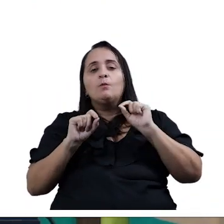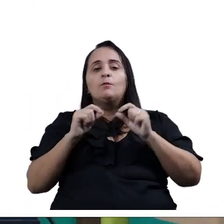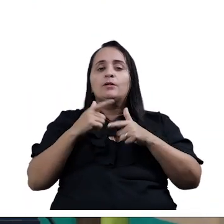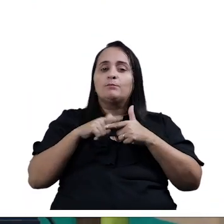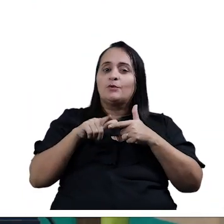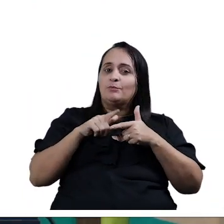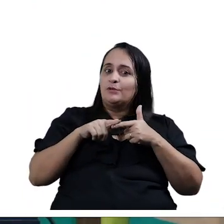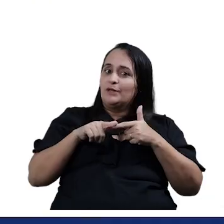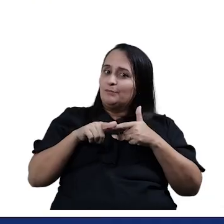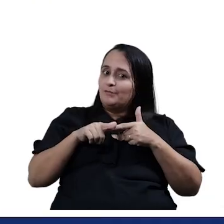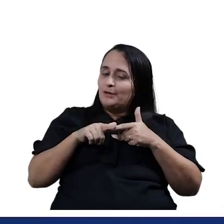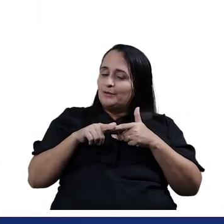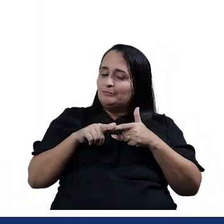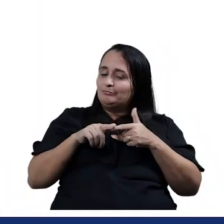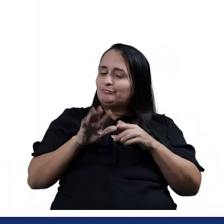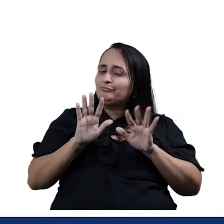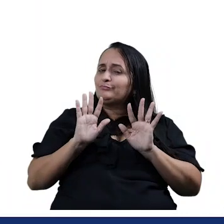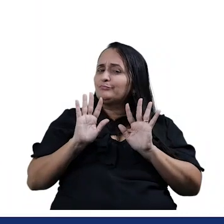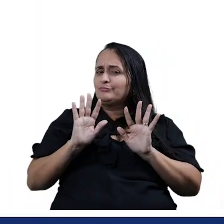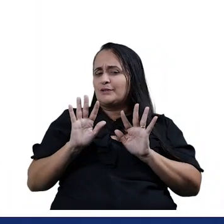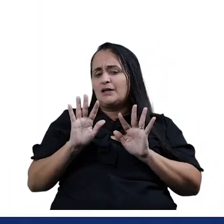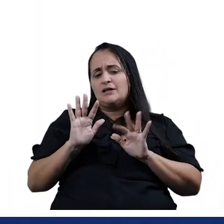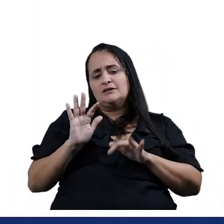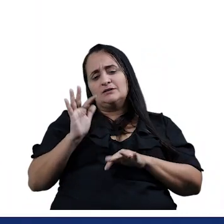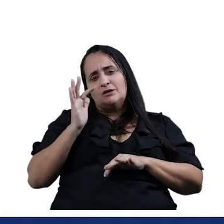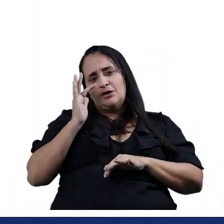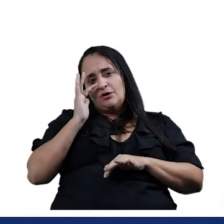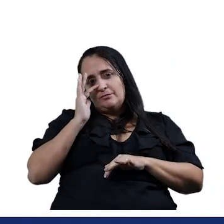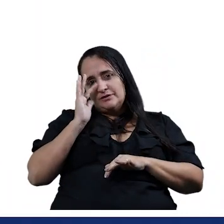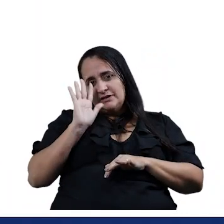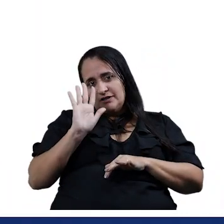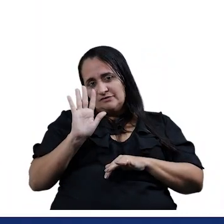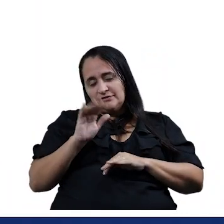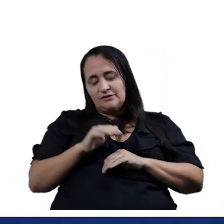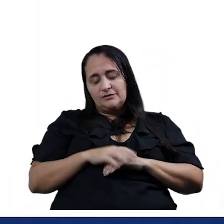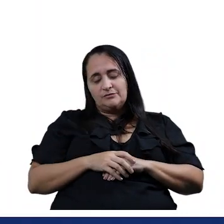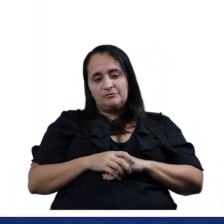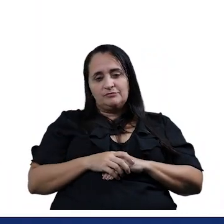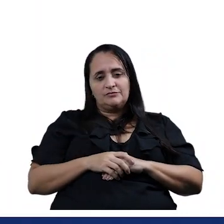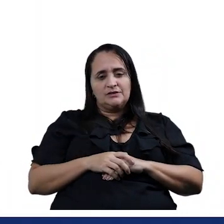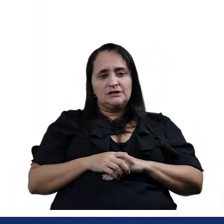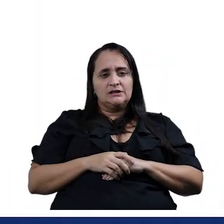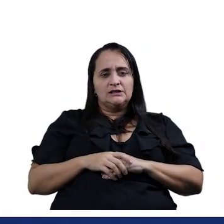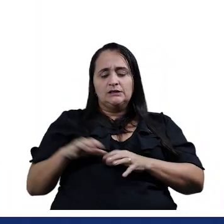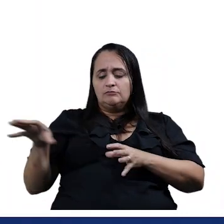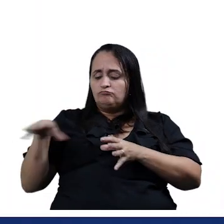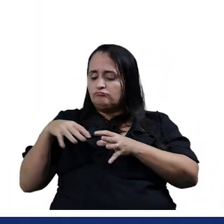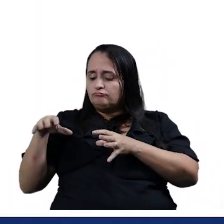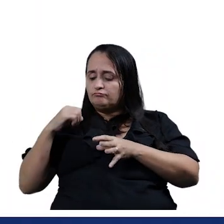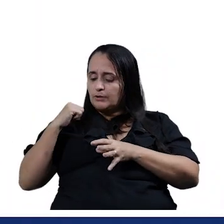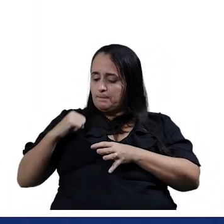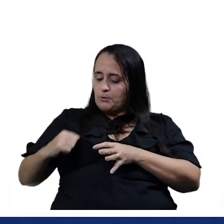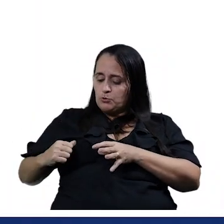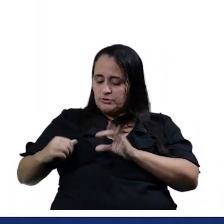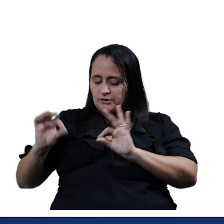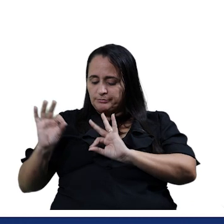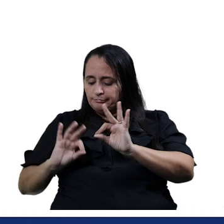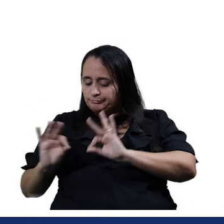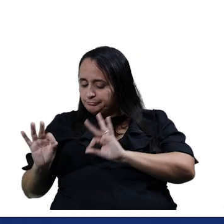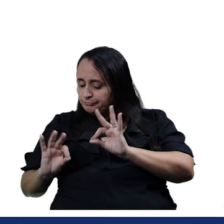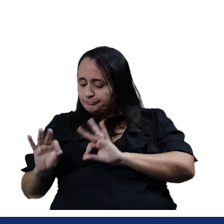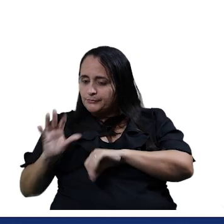Começou. Mas observe o que vai falar em seguida. Ficou arrumando a